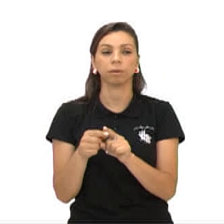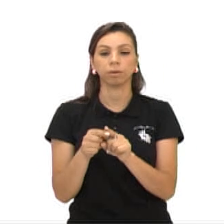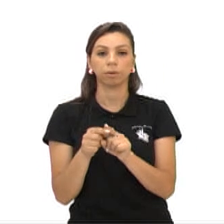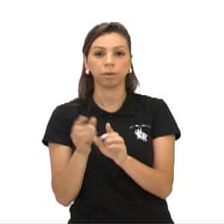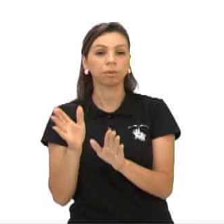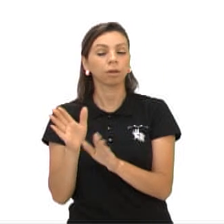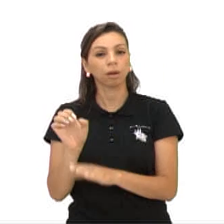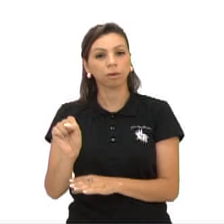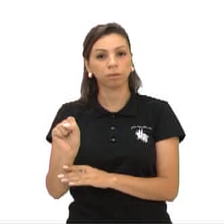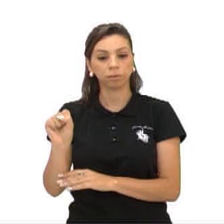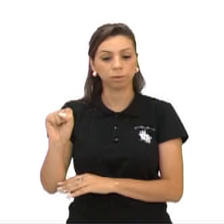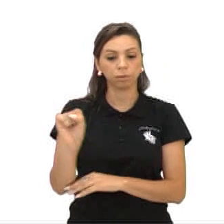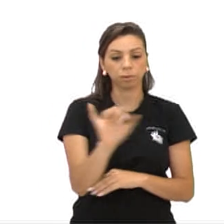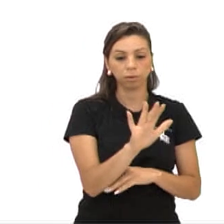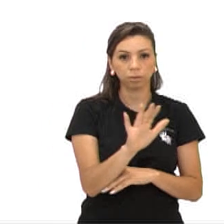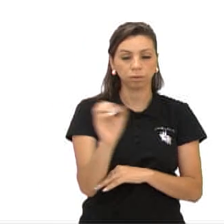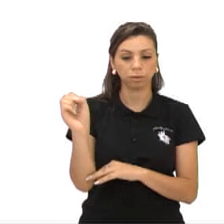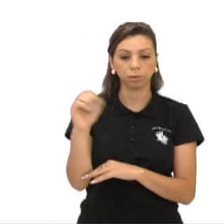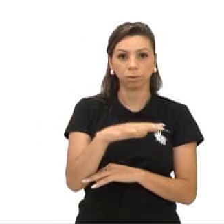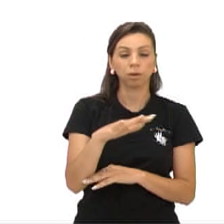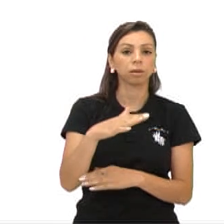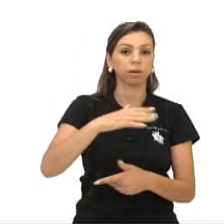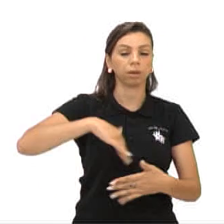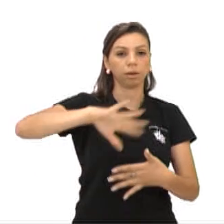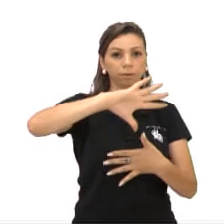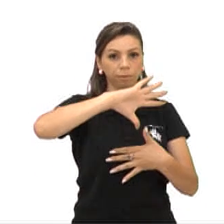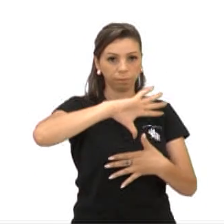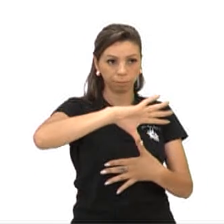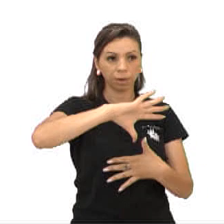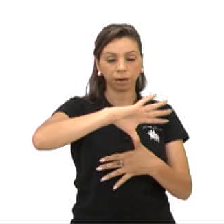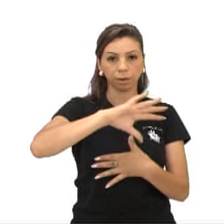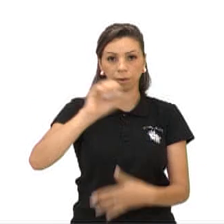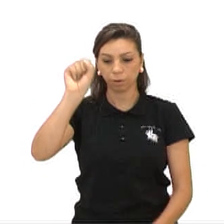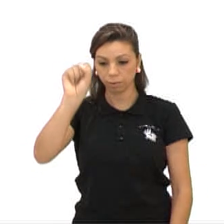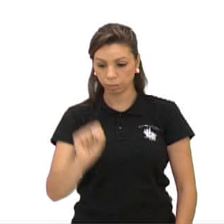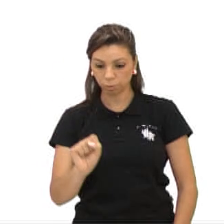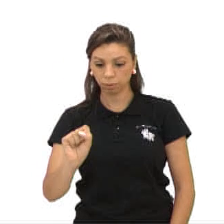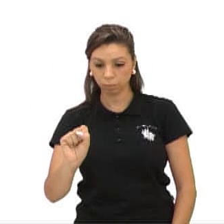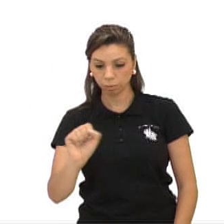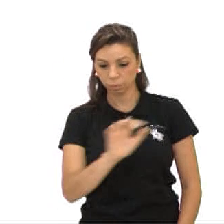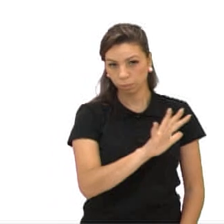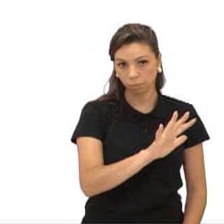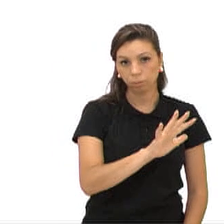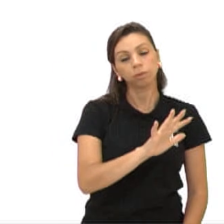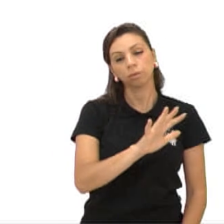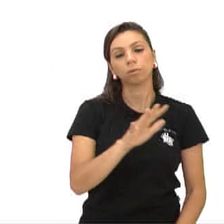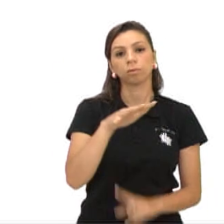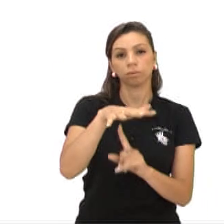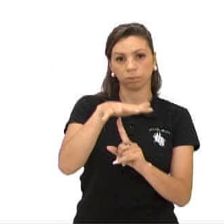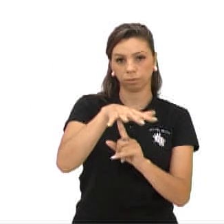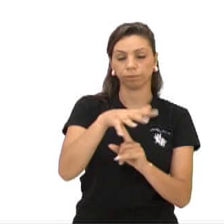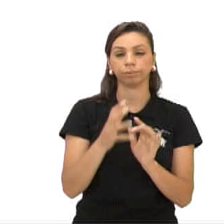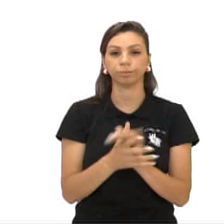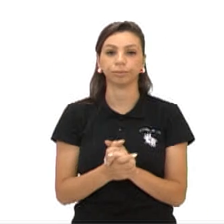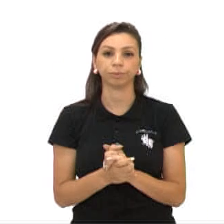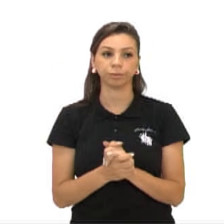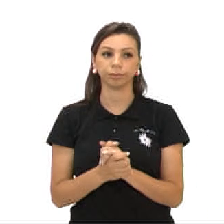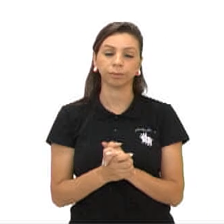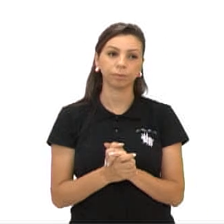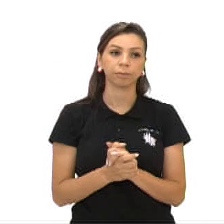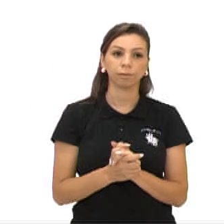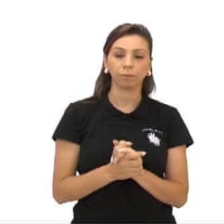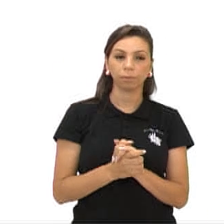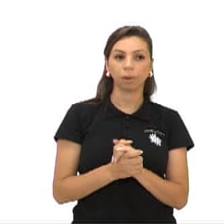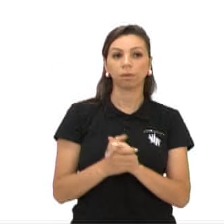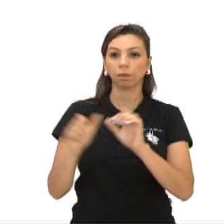a sudeste da América, parte sul, lembrando daquela regionalizaçãozinha. E olhando